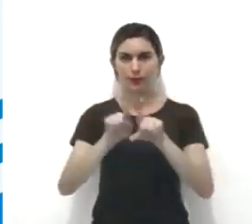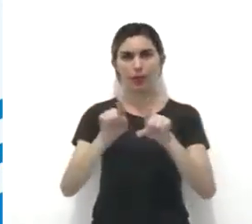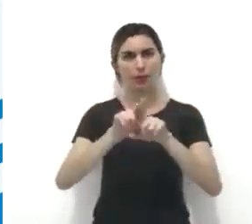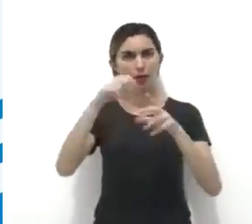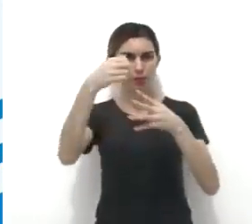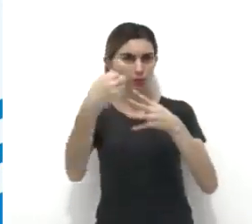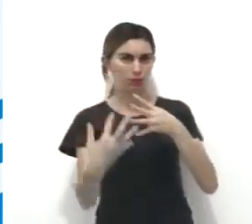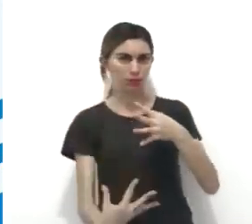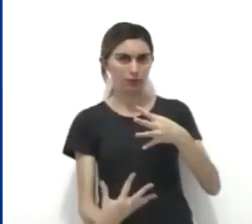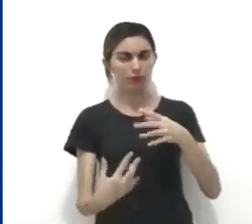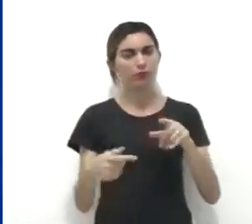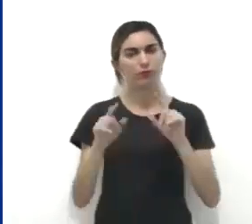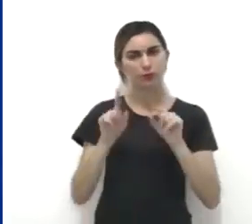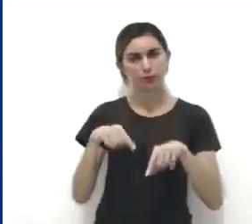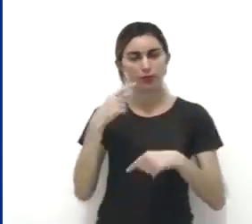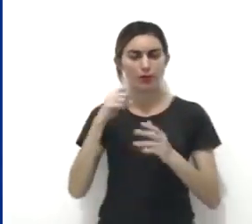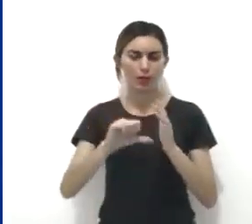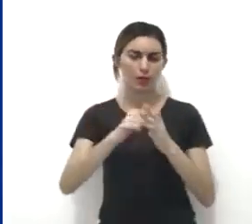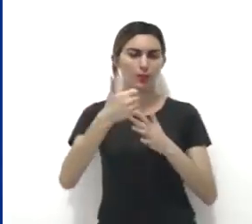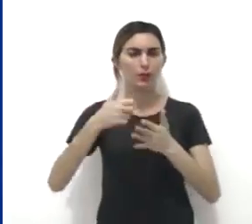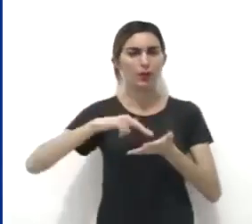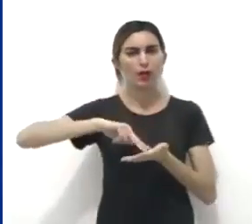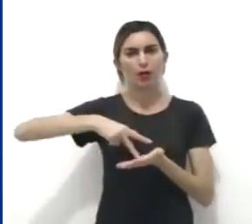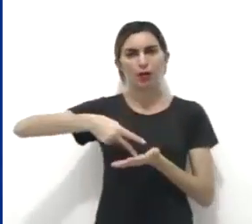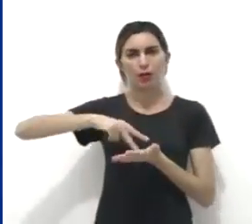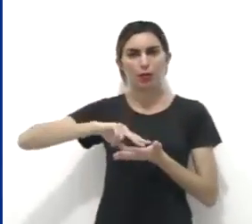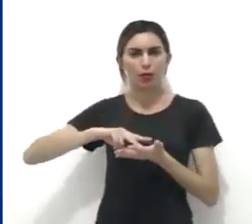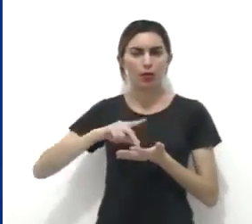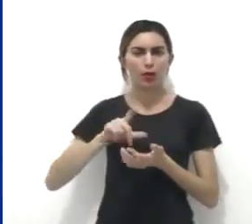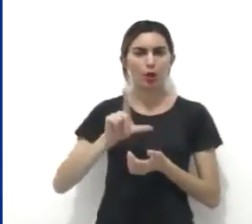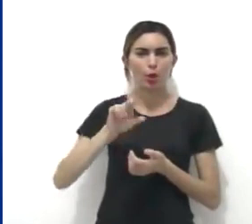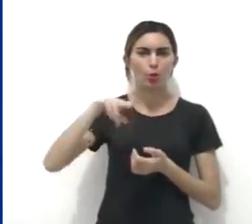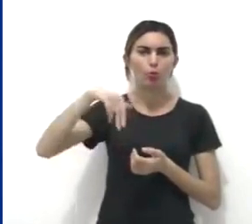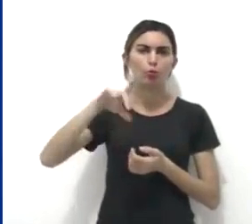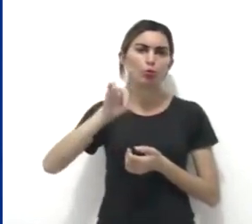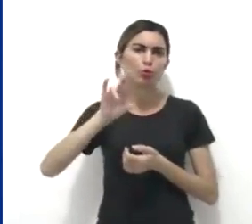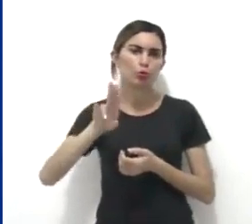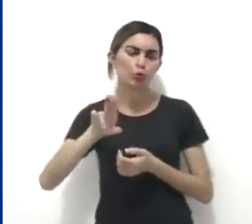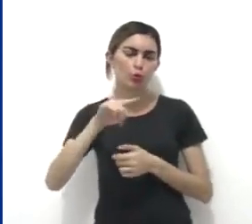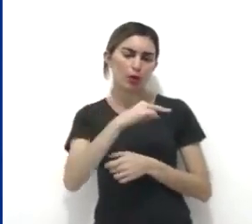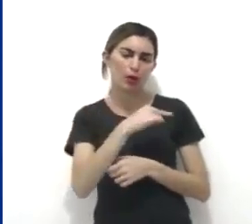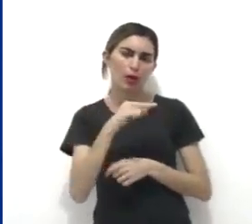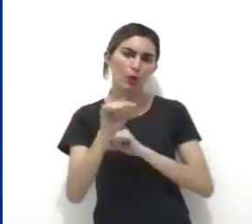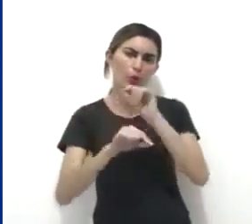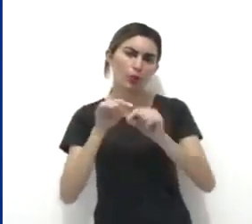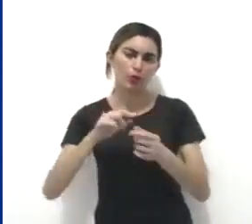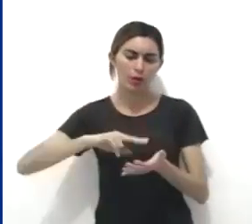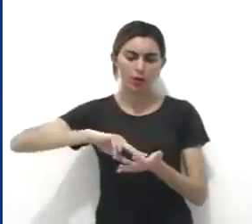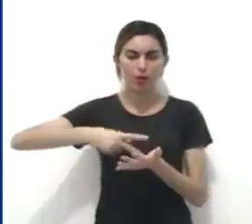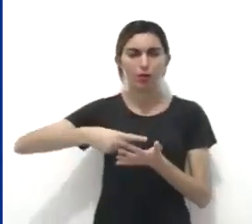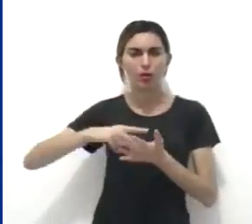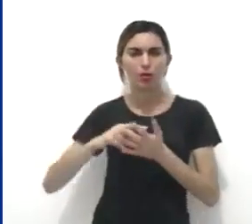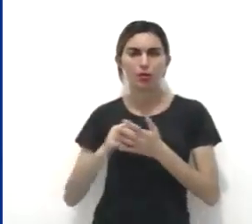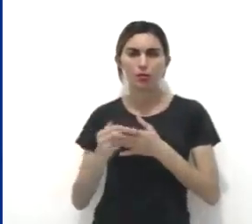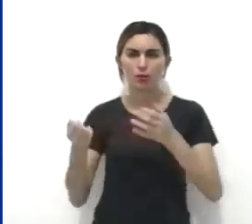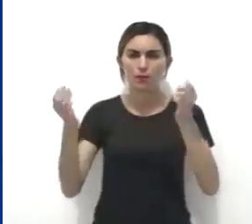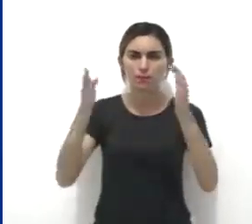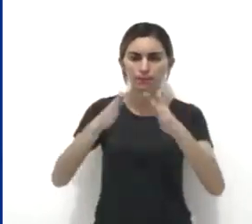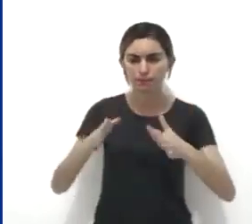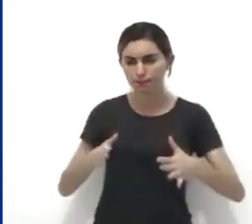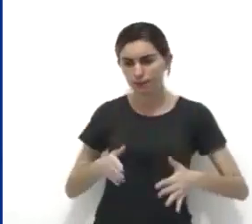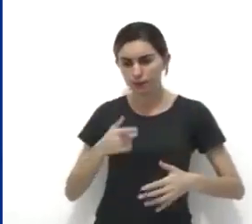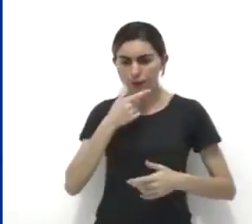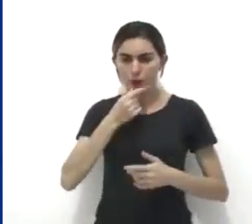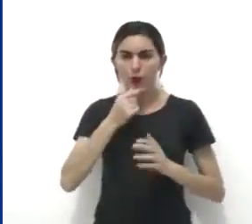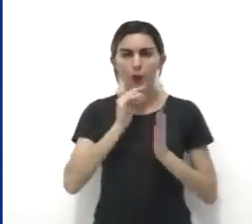e descrições, tá? Então, a primeira dança é a Lundu Marajoara. Ela é considerada uma dança